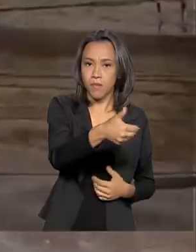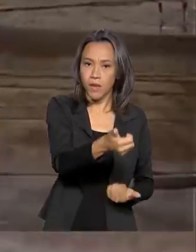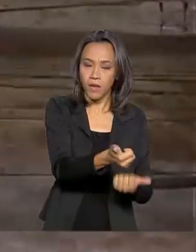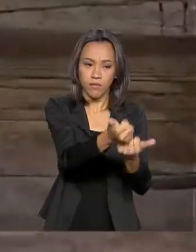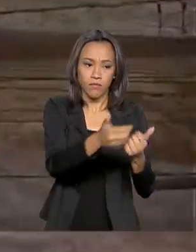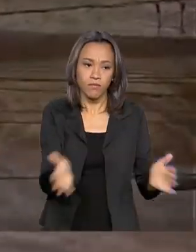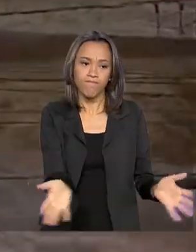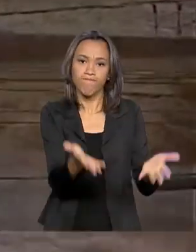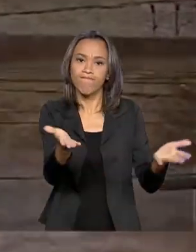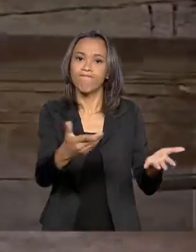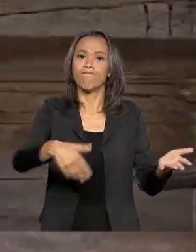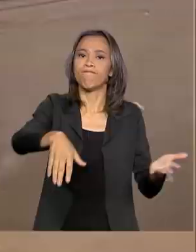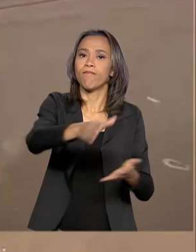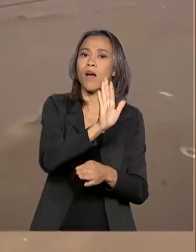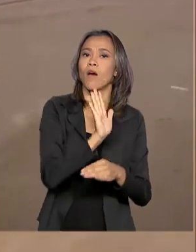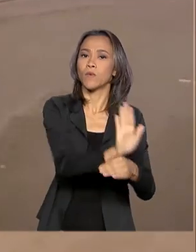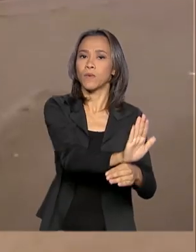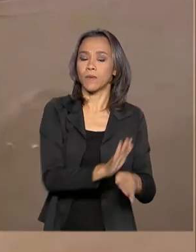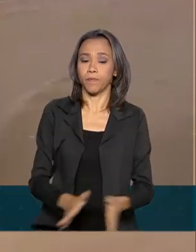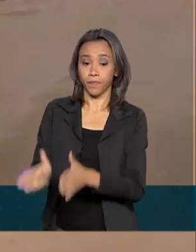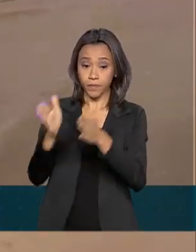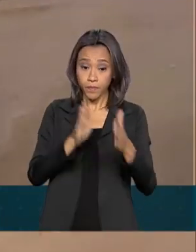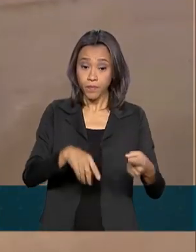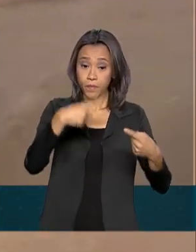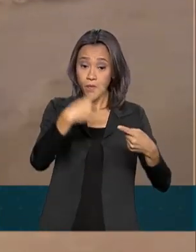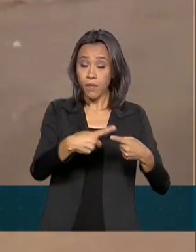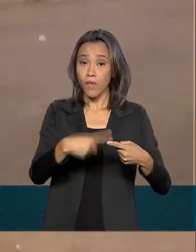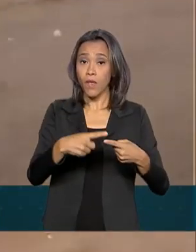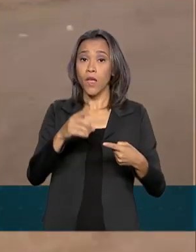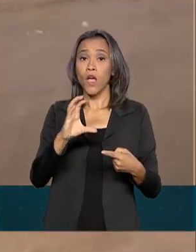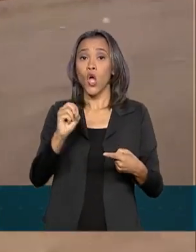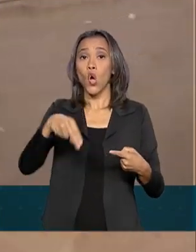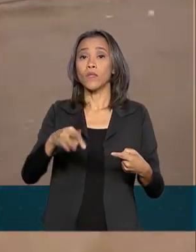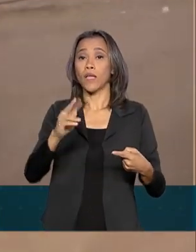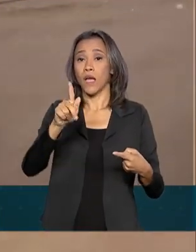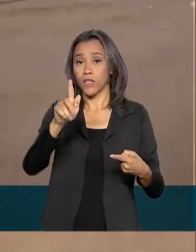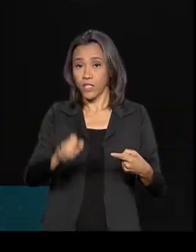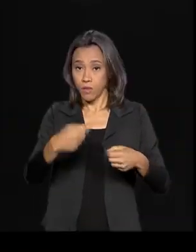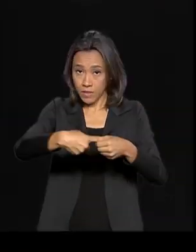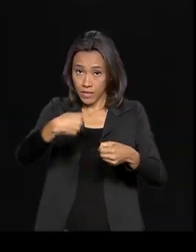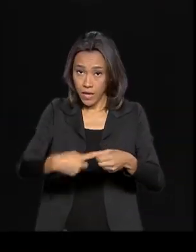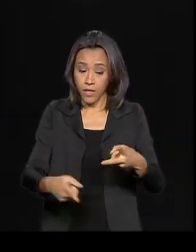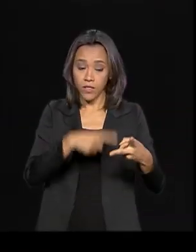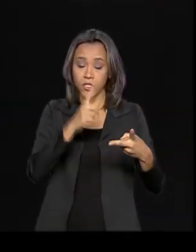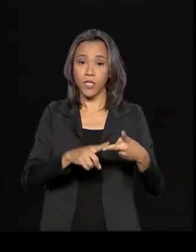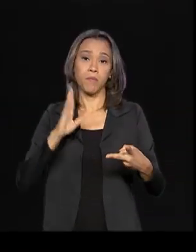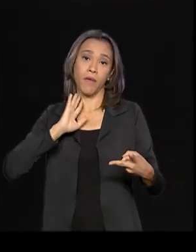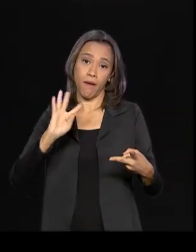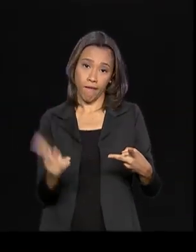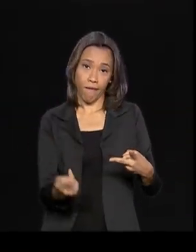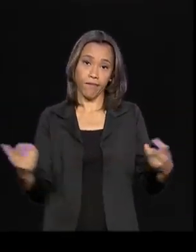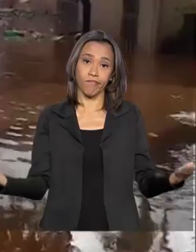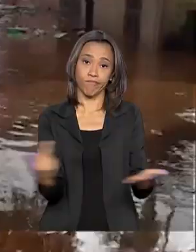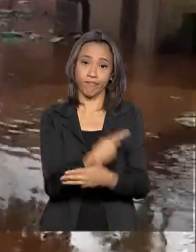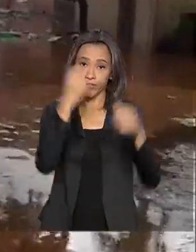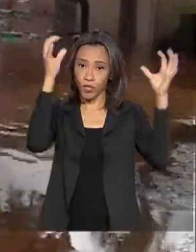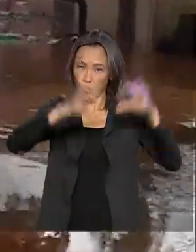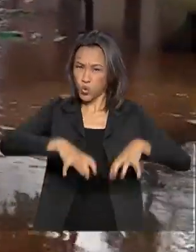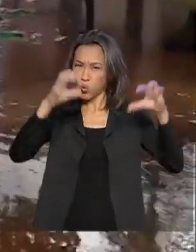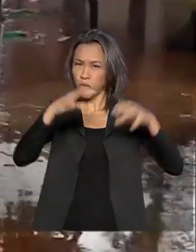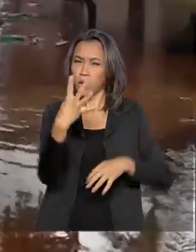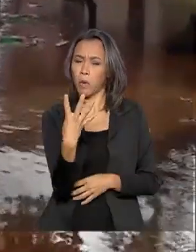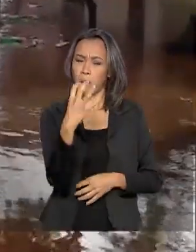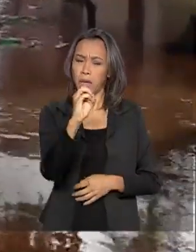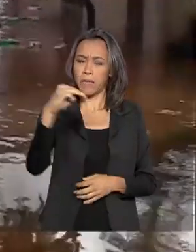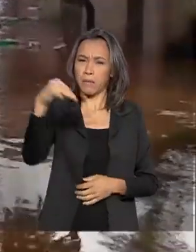belo horizonte e contagem foram atingidas por enxurradas e alagamentos em apenas 40 minutos sobre um